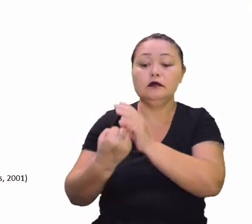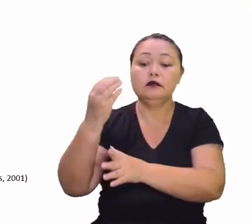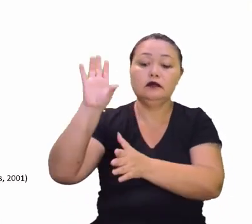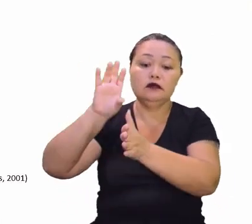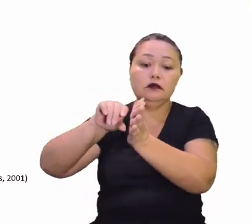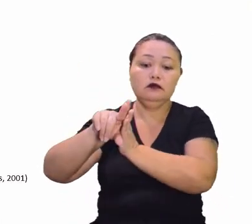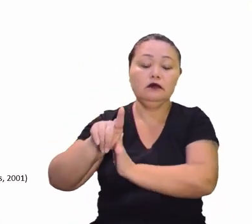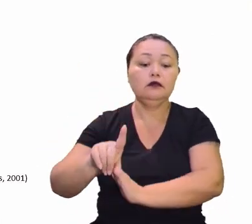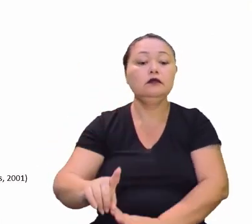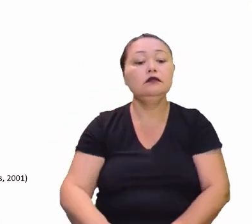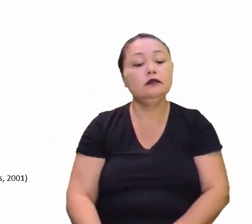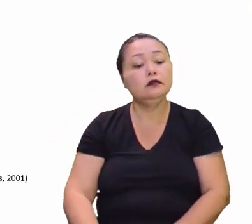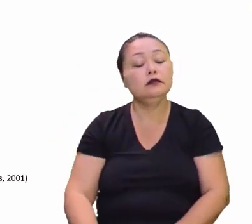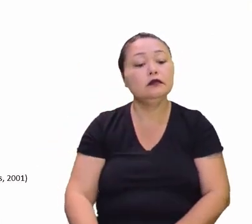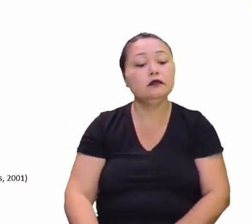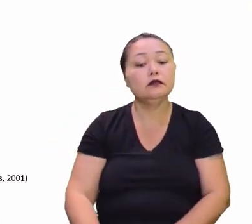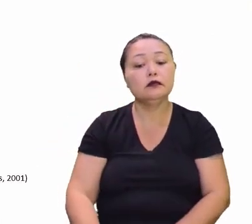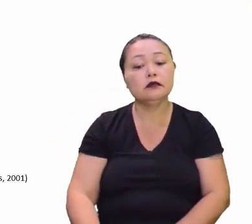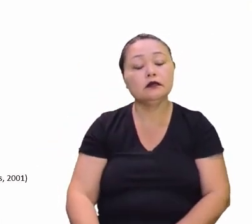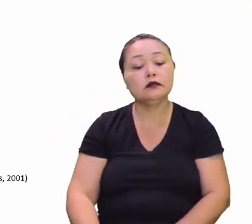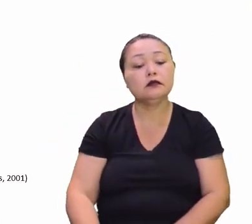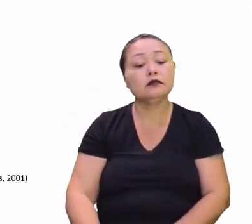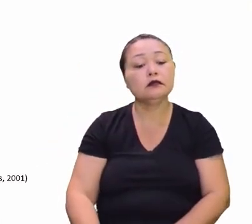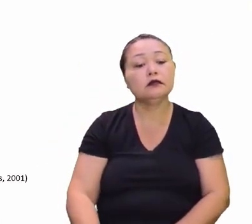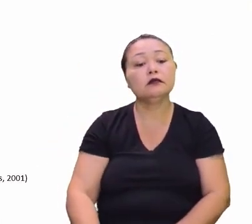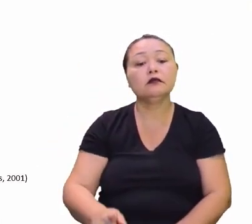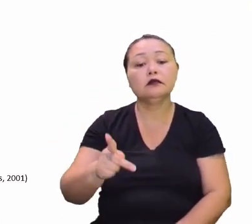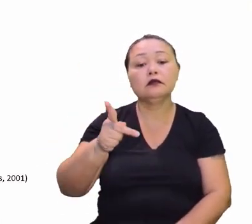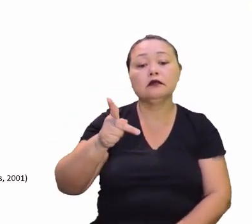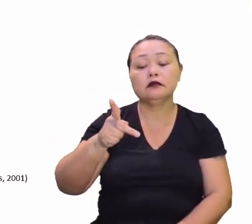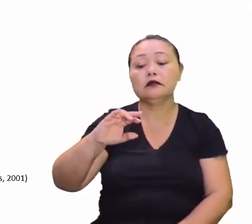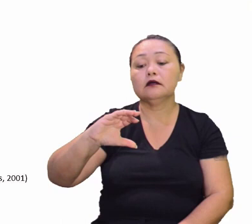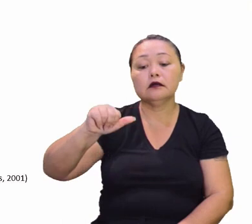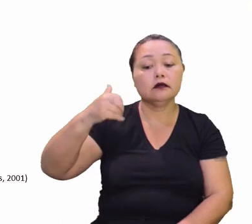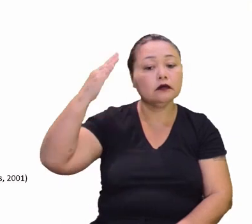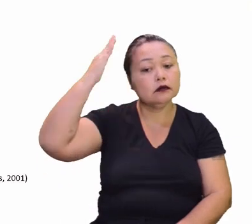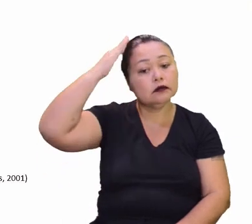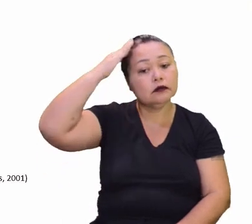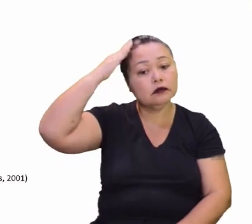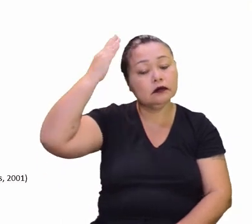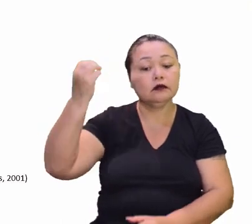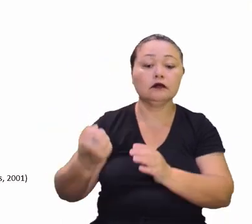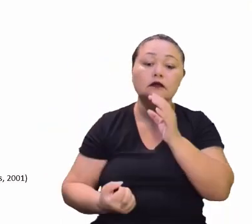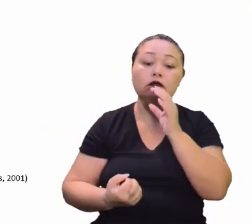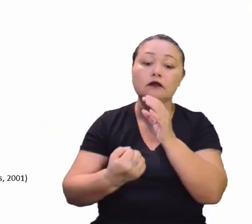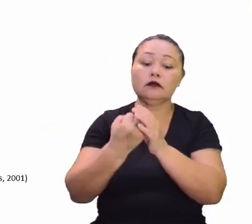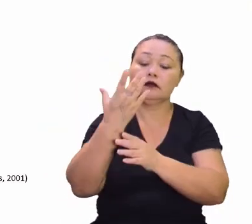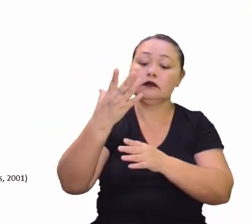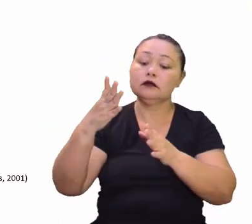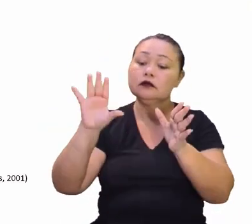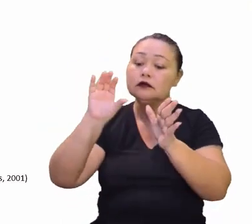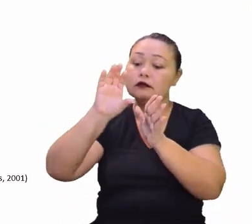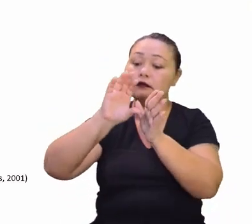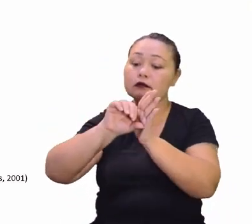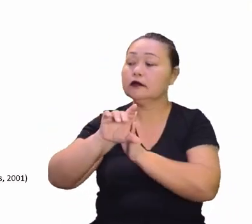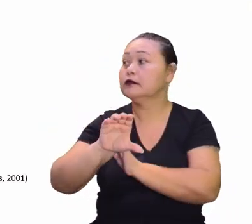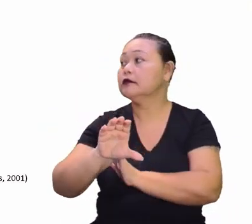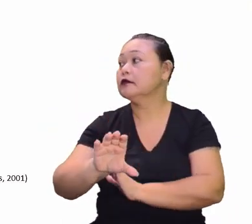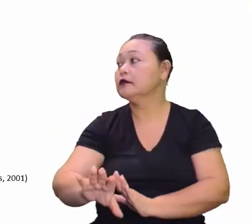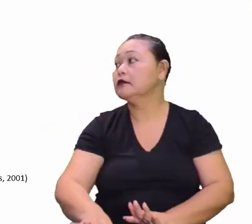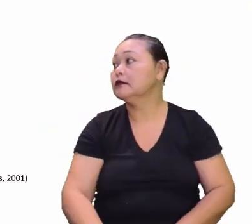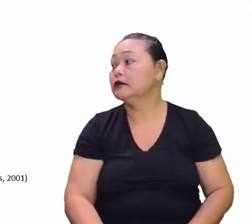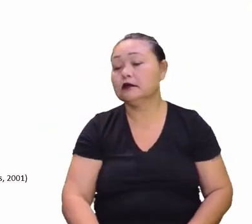de Cacoal. É isso? Muito bem. Beleza. O Pique de Paraná vai dar origem à cidade